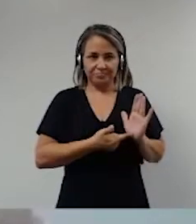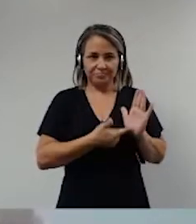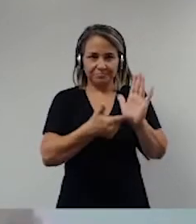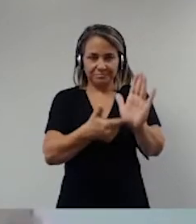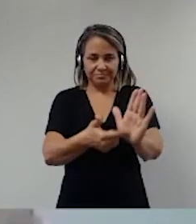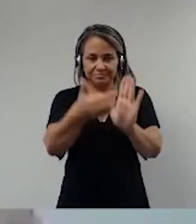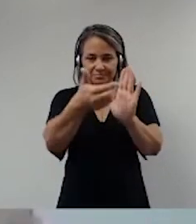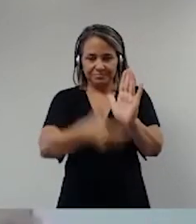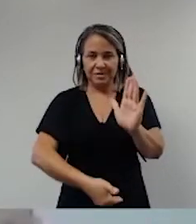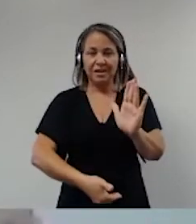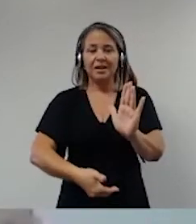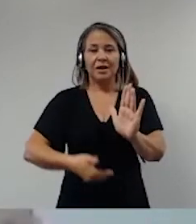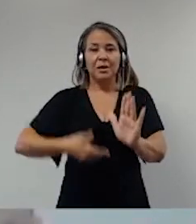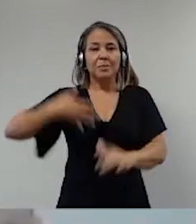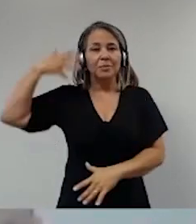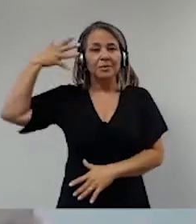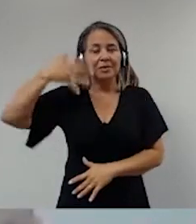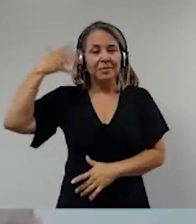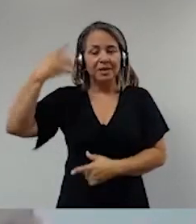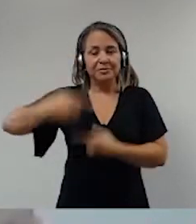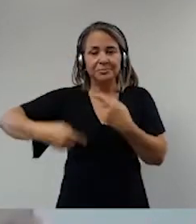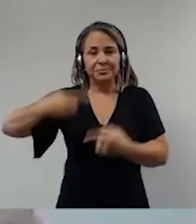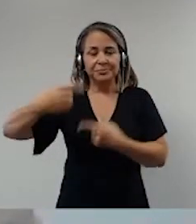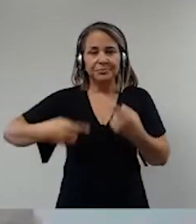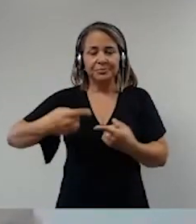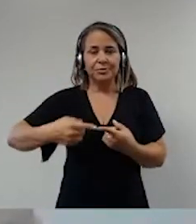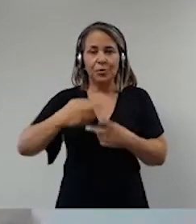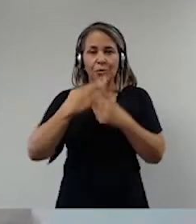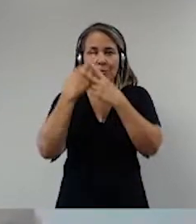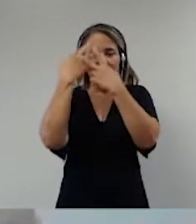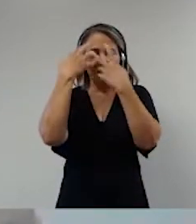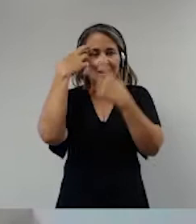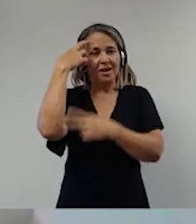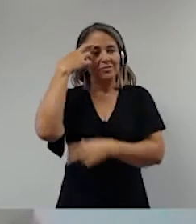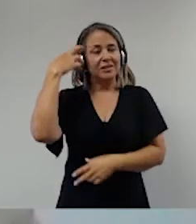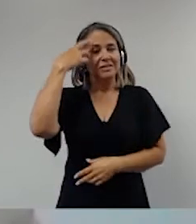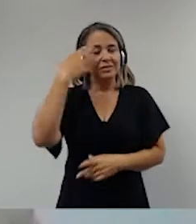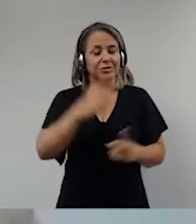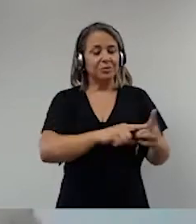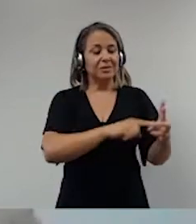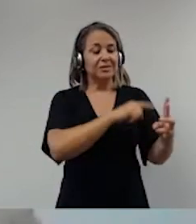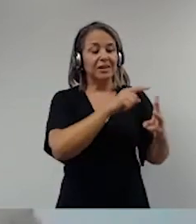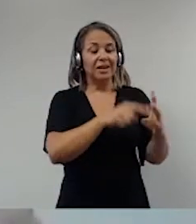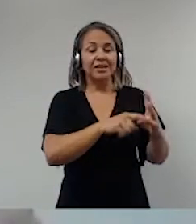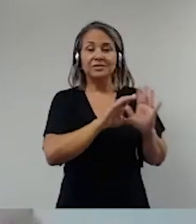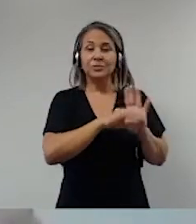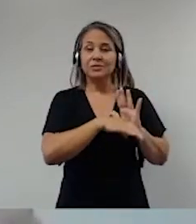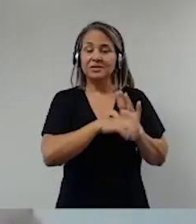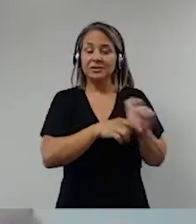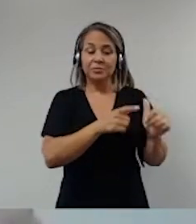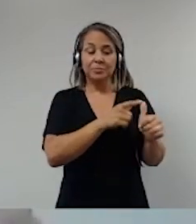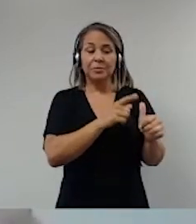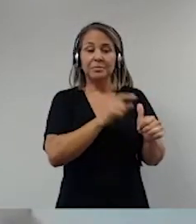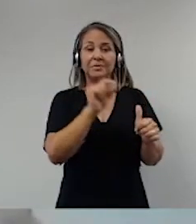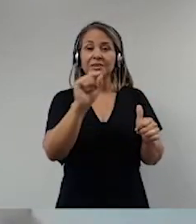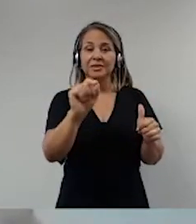para esse debate com uma reflexão sobre 3 conceitos. Primeiro, a ideia